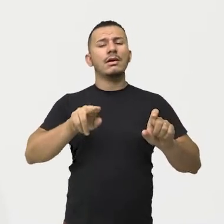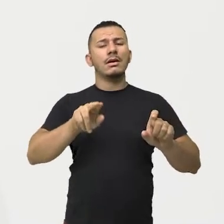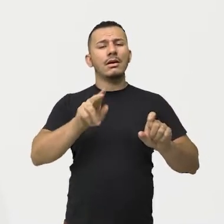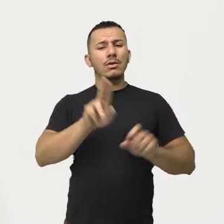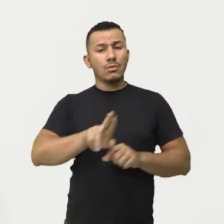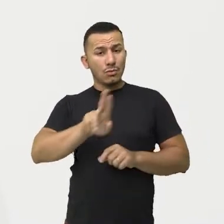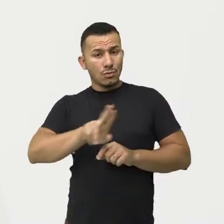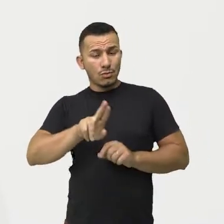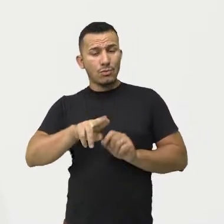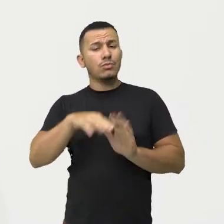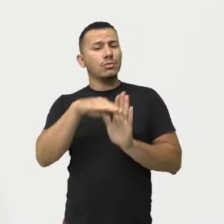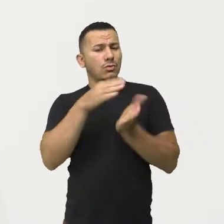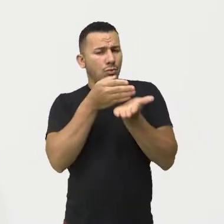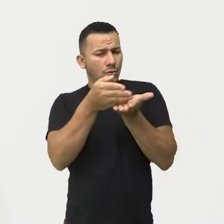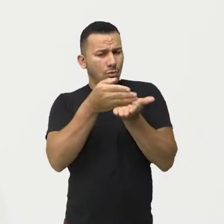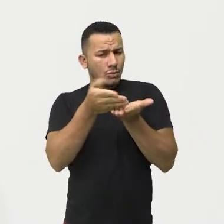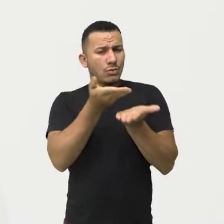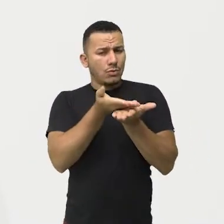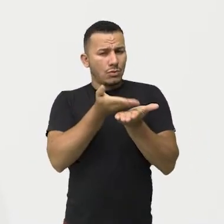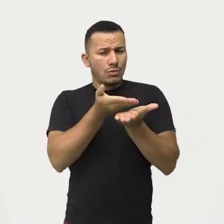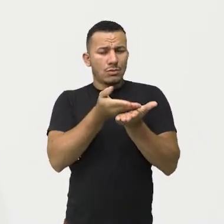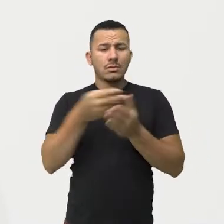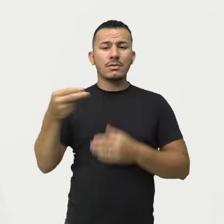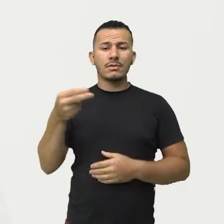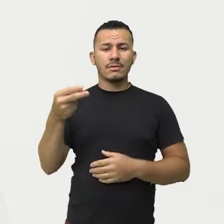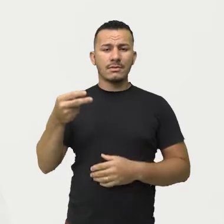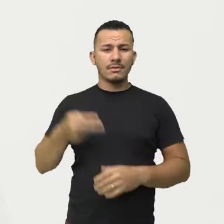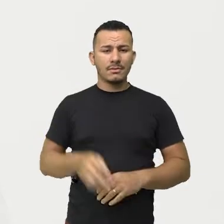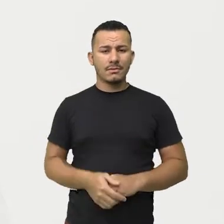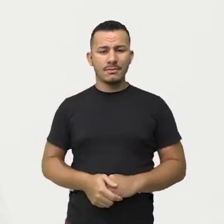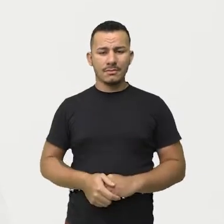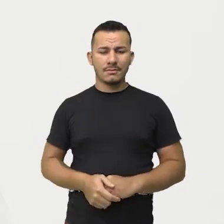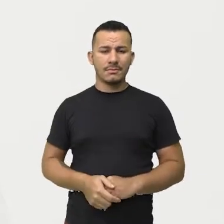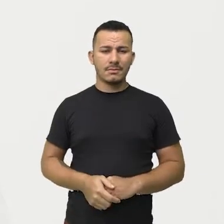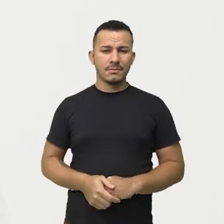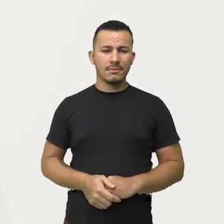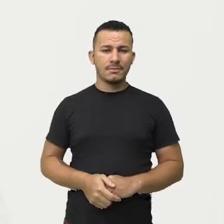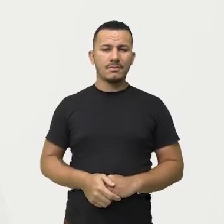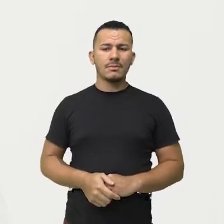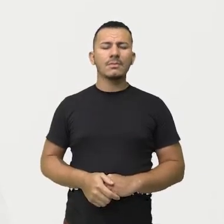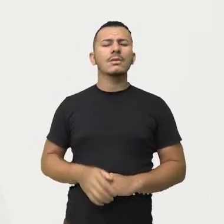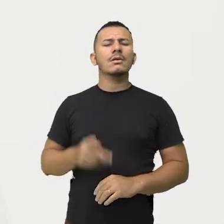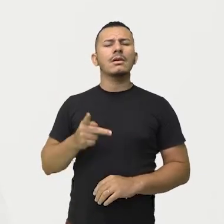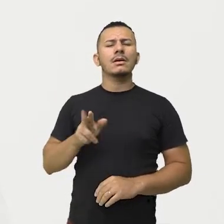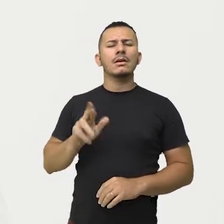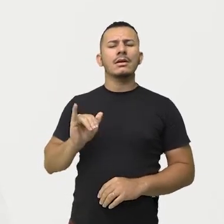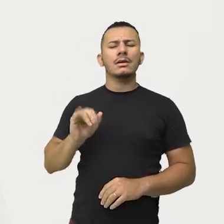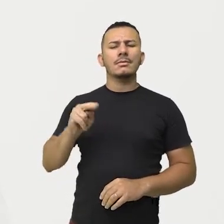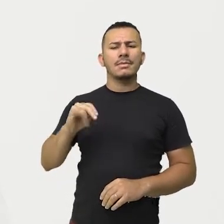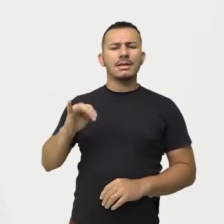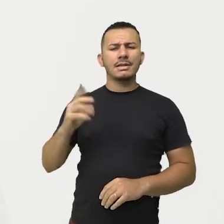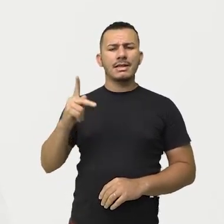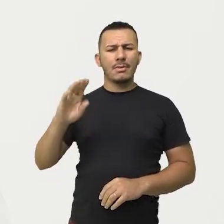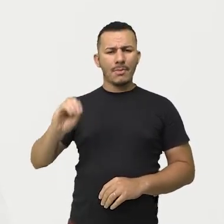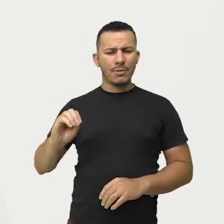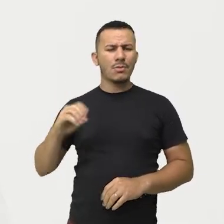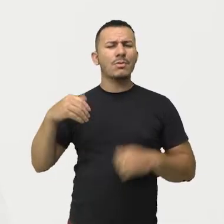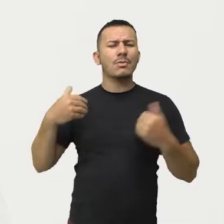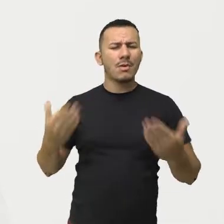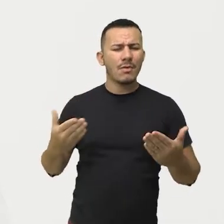o princípio da igualdade. Qual é o princípio, meu povo?